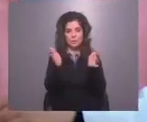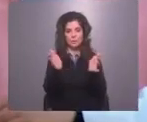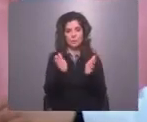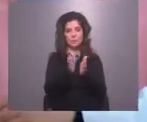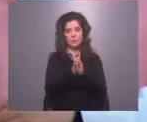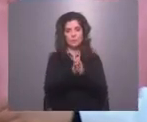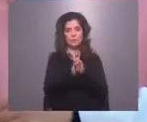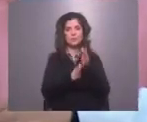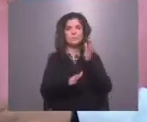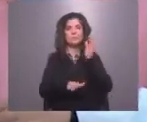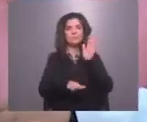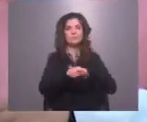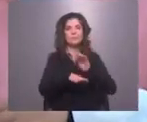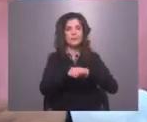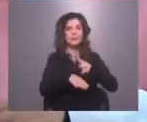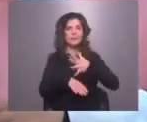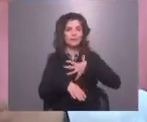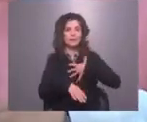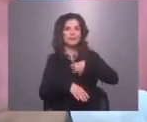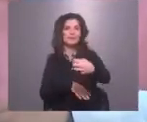a remissão dos